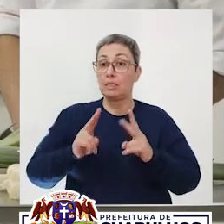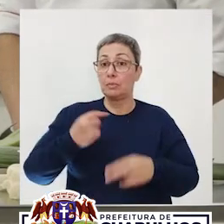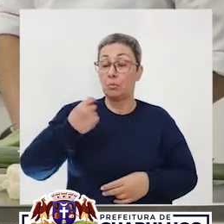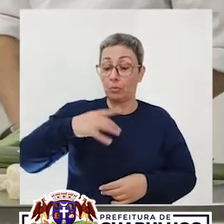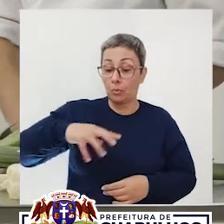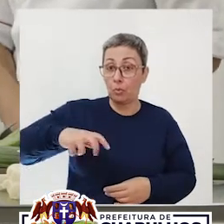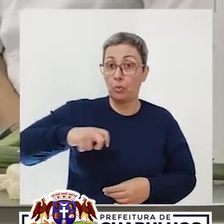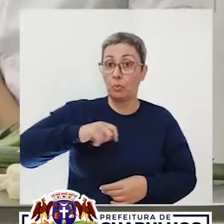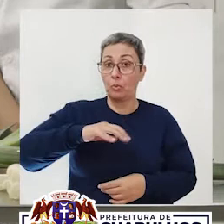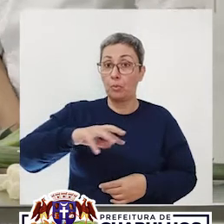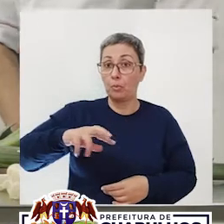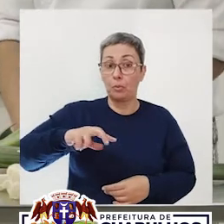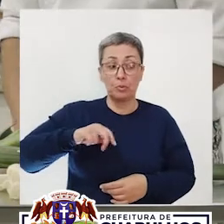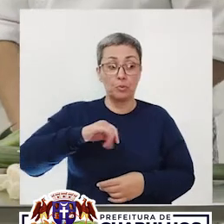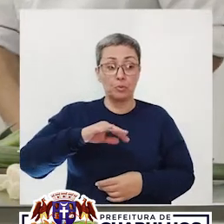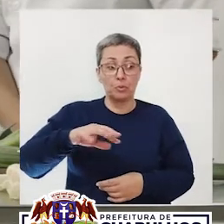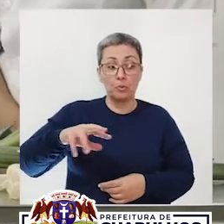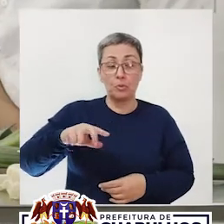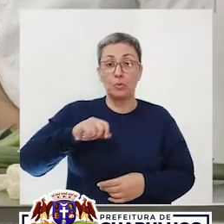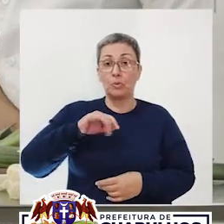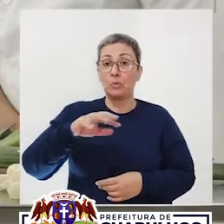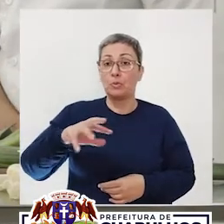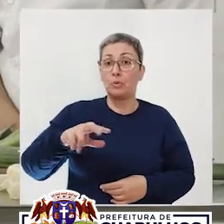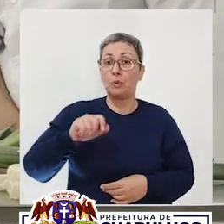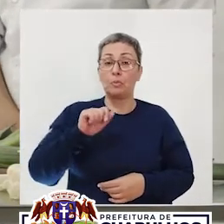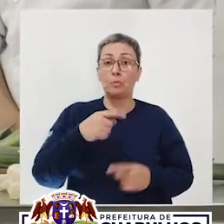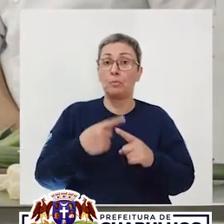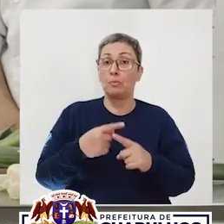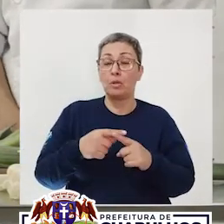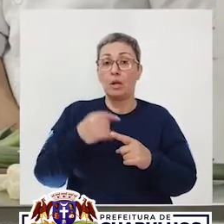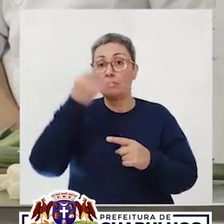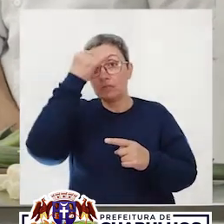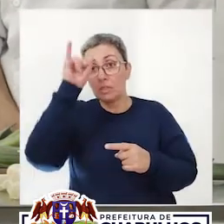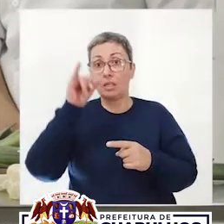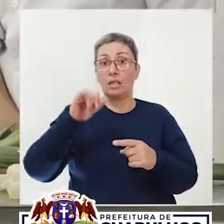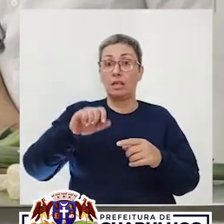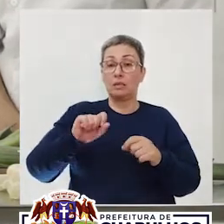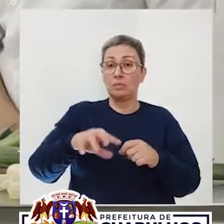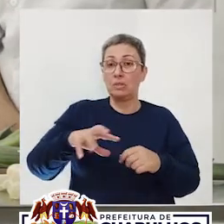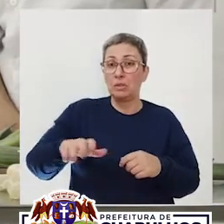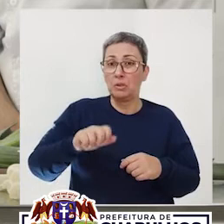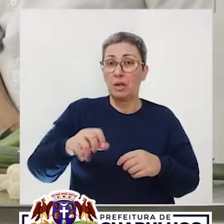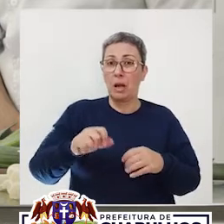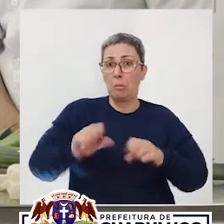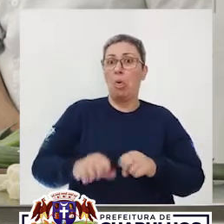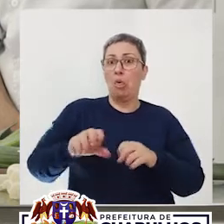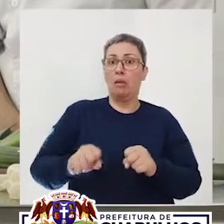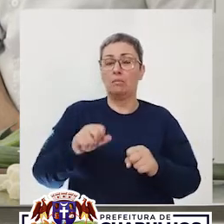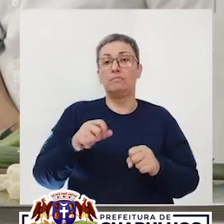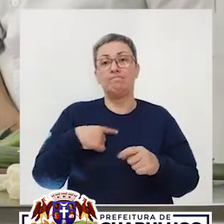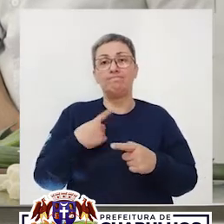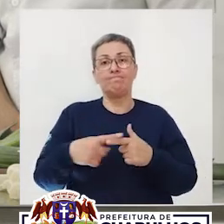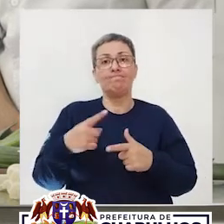Sempre com uma mão só, tá? Pra não deixar a massa, se você sovar